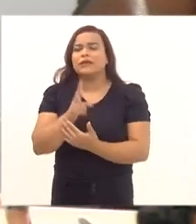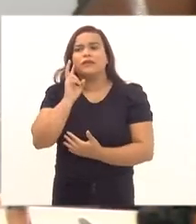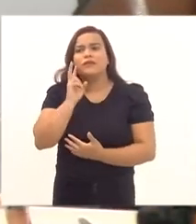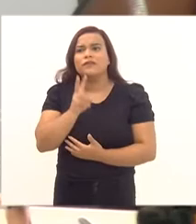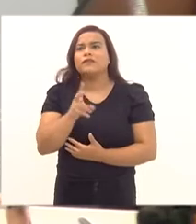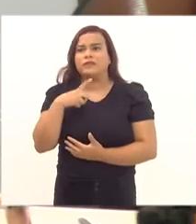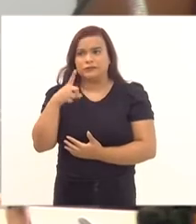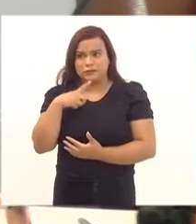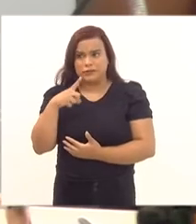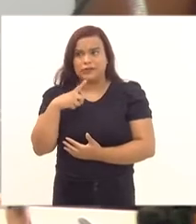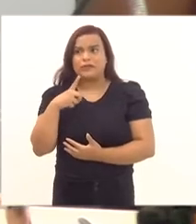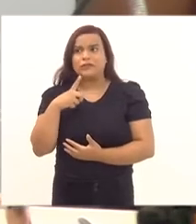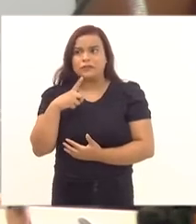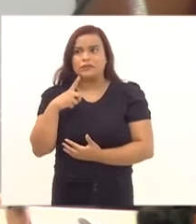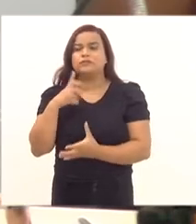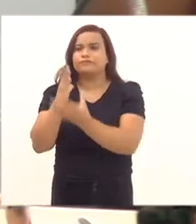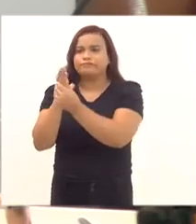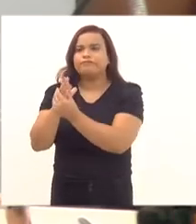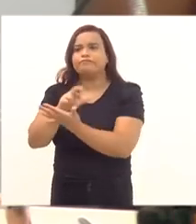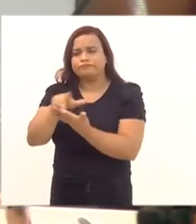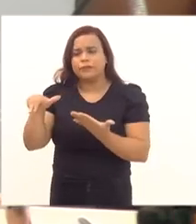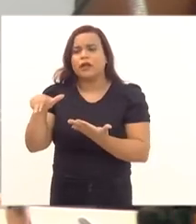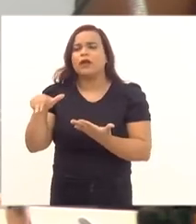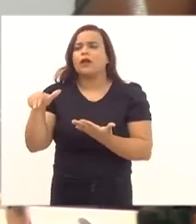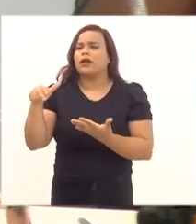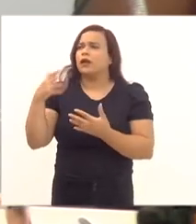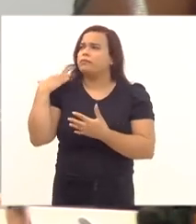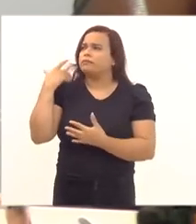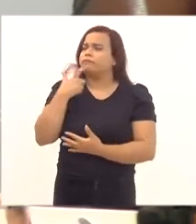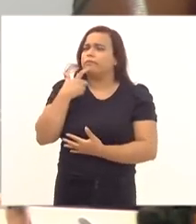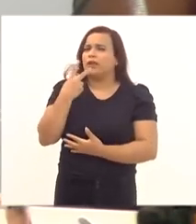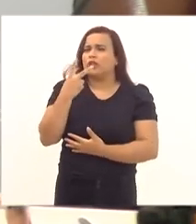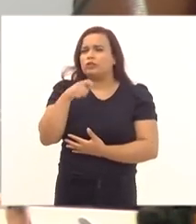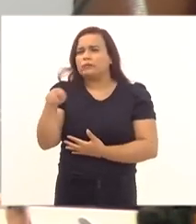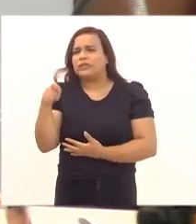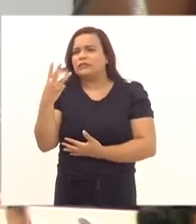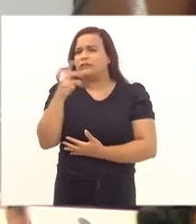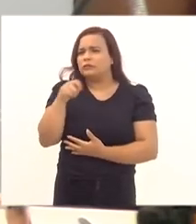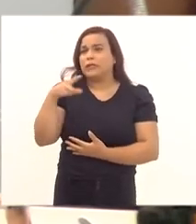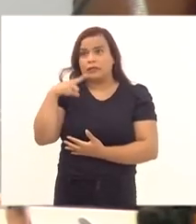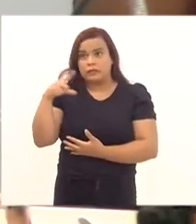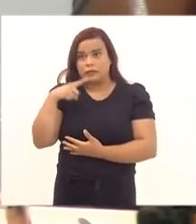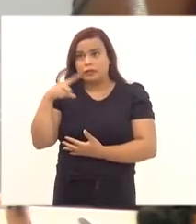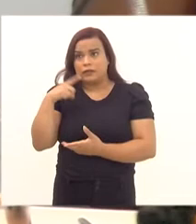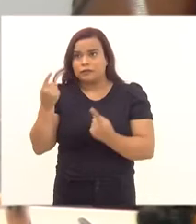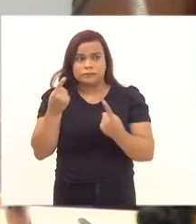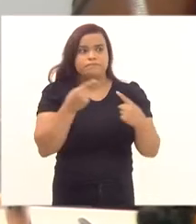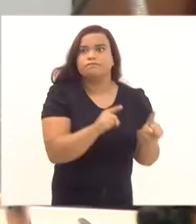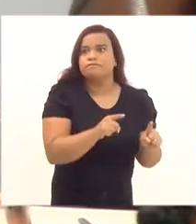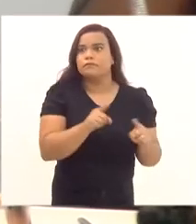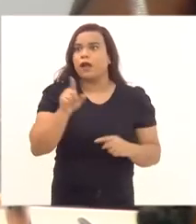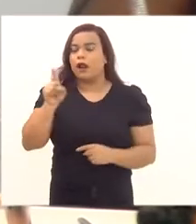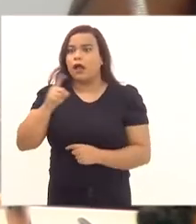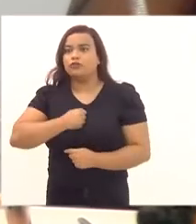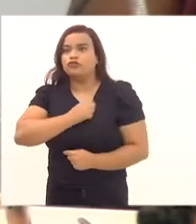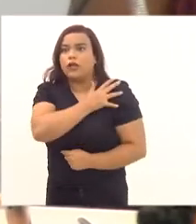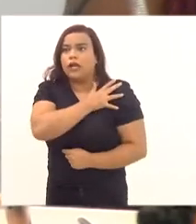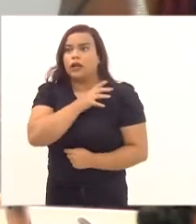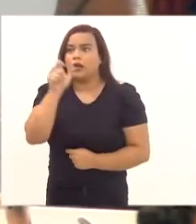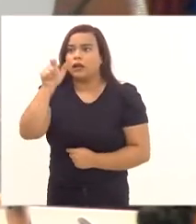é a recentemente os dois três meses atrás tem até uma censura o general me